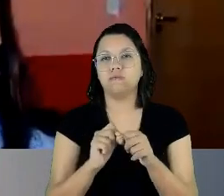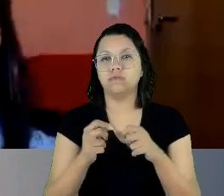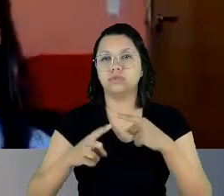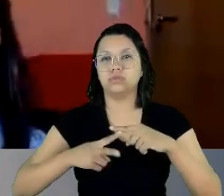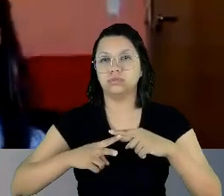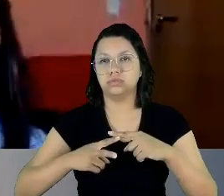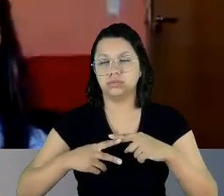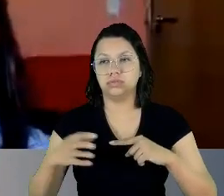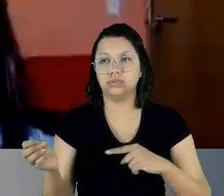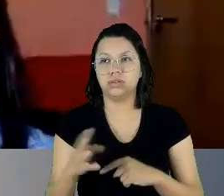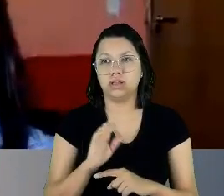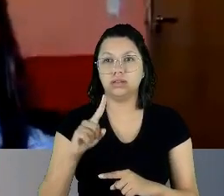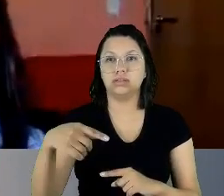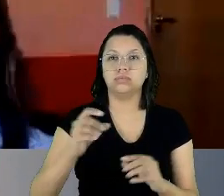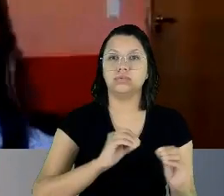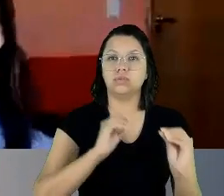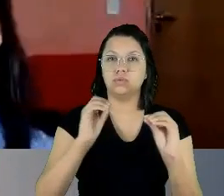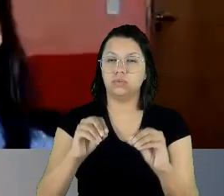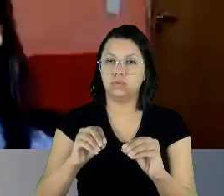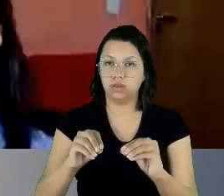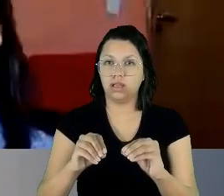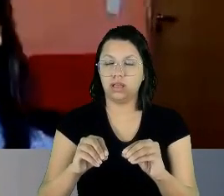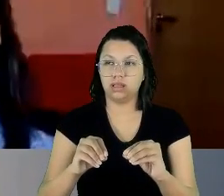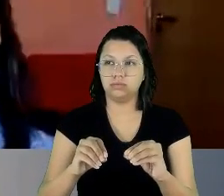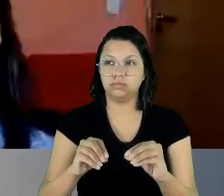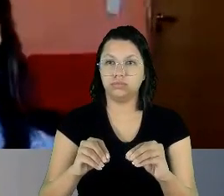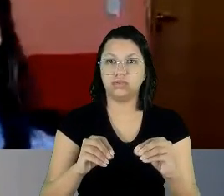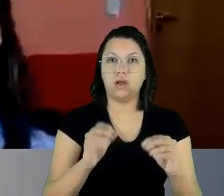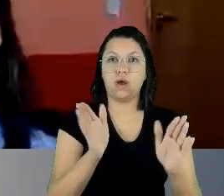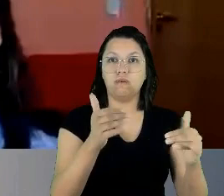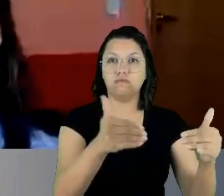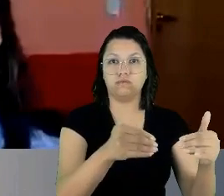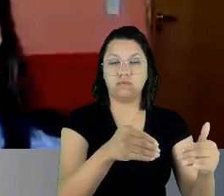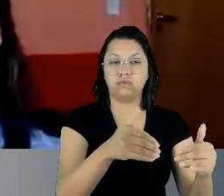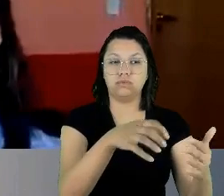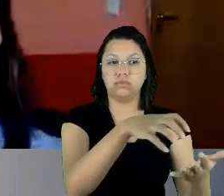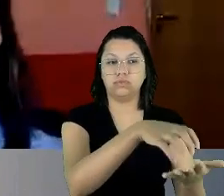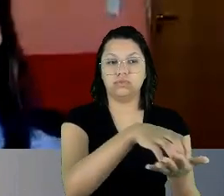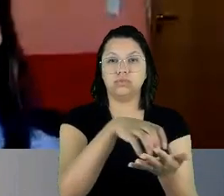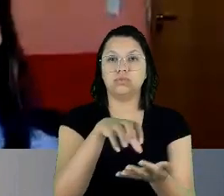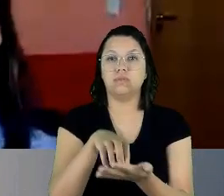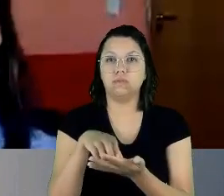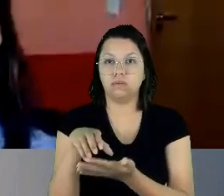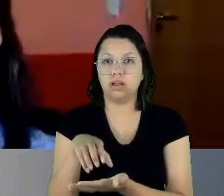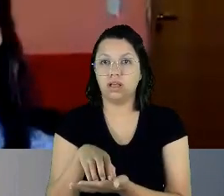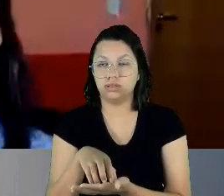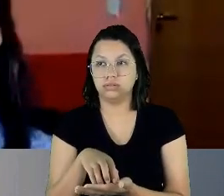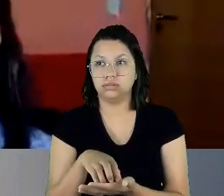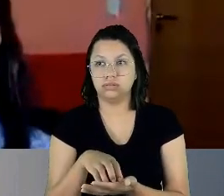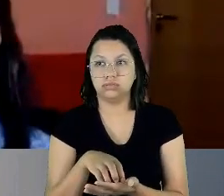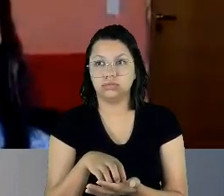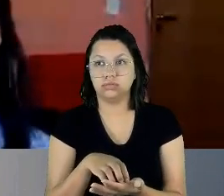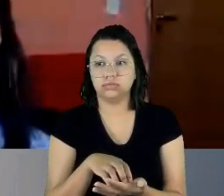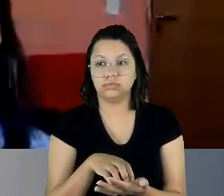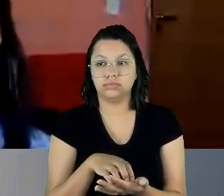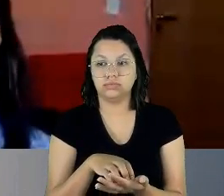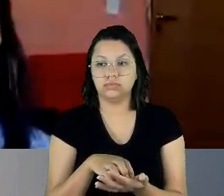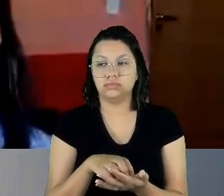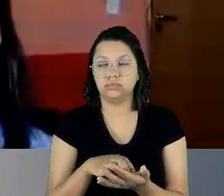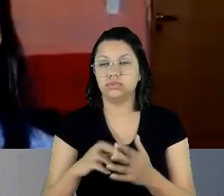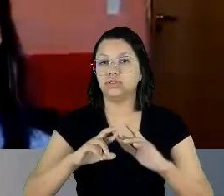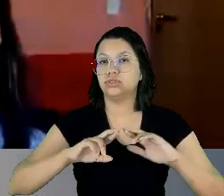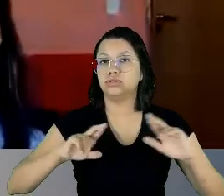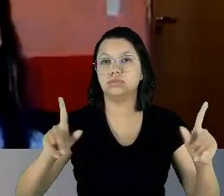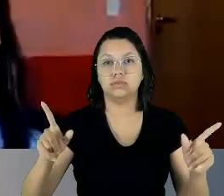de inovação, e depois colocar nos próprios fóruns, são lugares centrais onde circulam pessoas dos